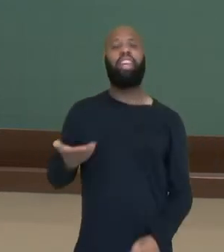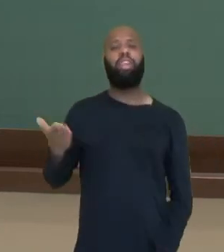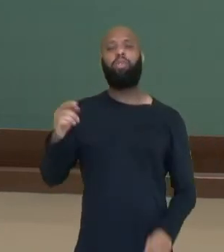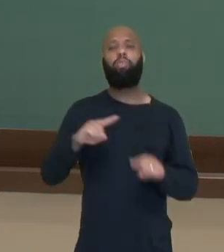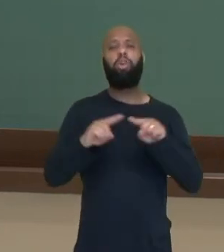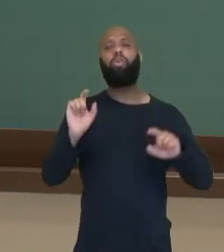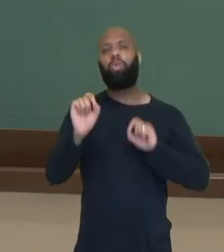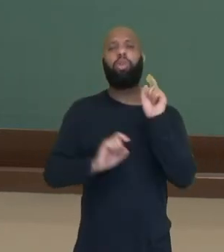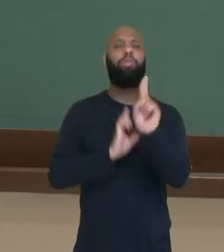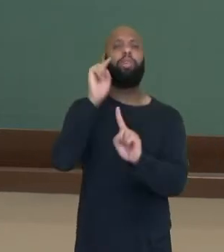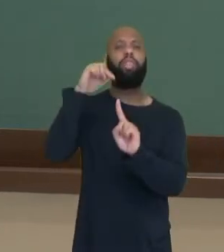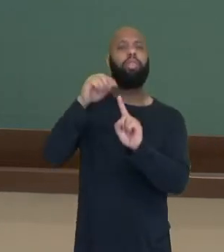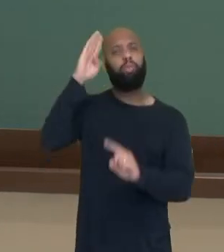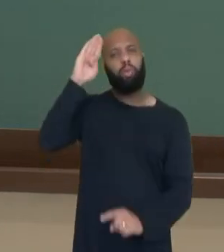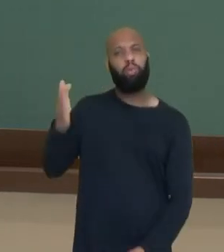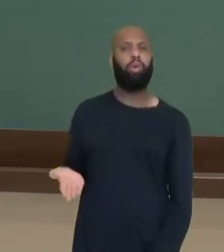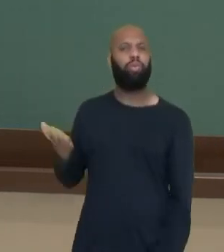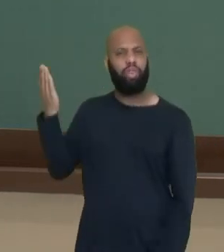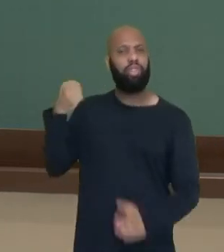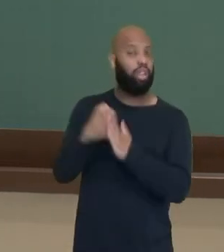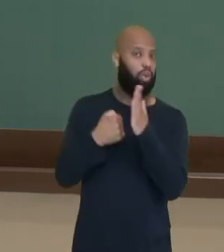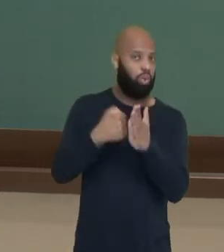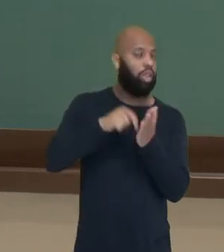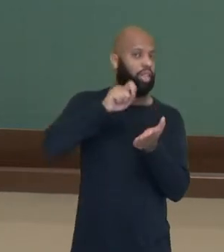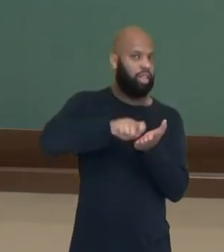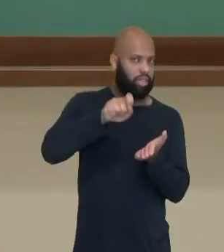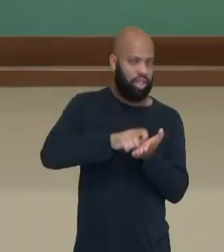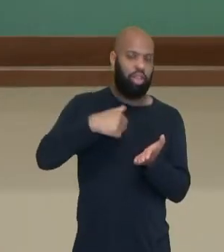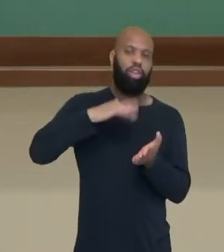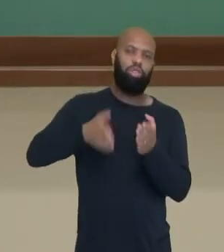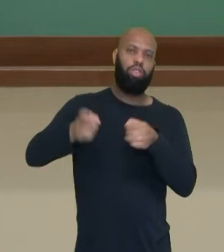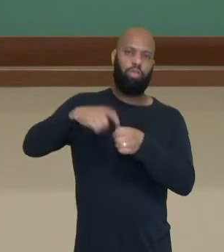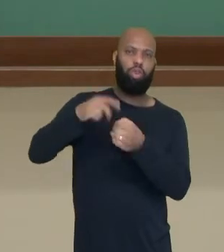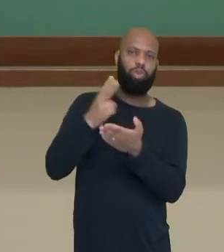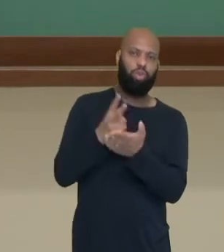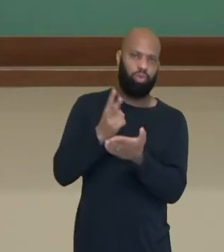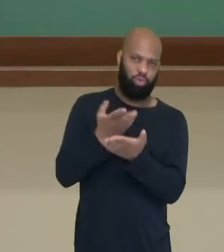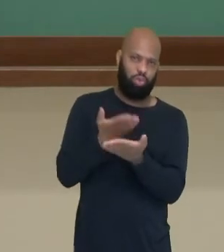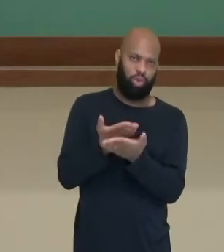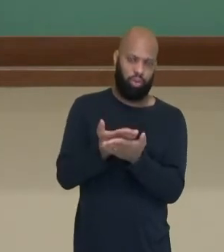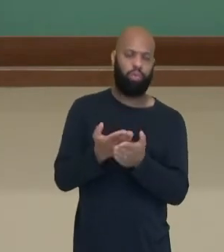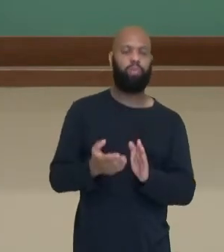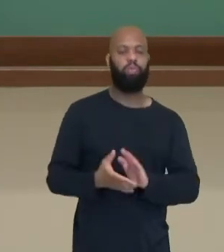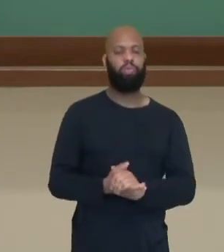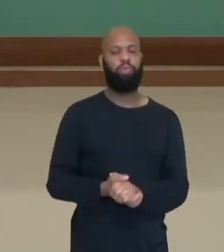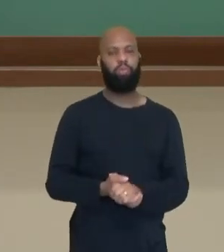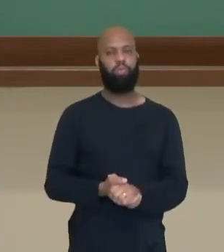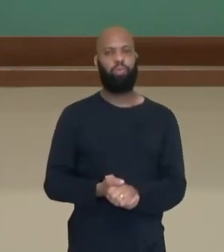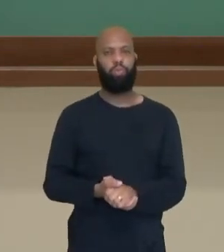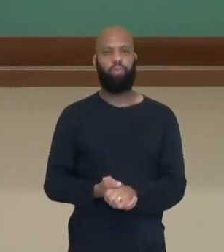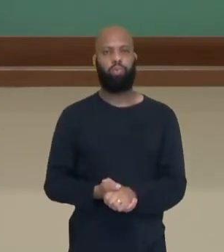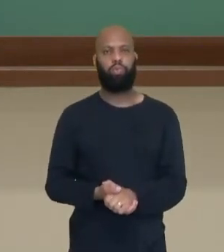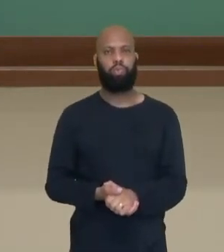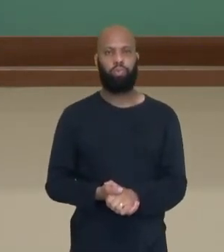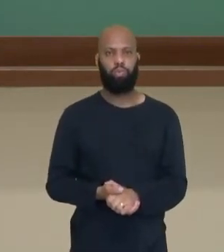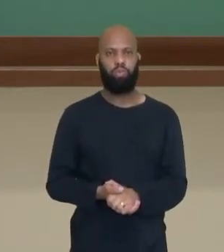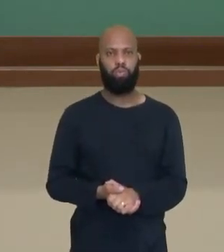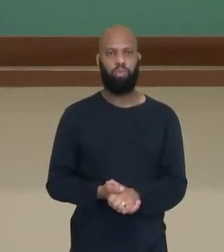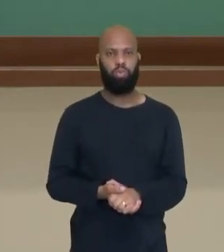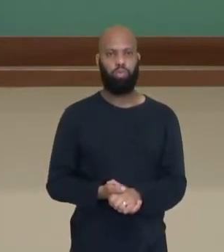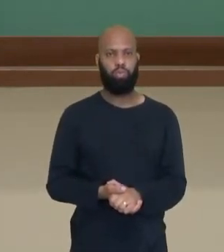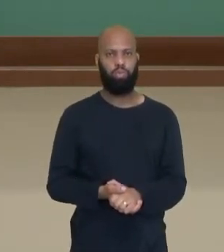rituais, qual que é o objetivo principal dessa luta de sumô? Eu vou dar um tempinho para vocês fazerem a anotação e daqui a pouco nós voltamos a